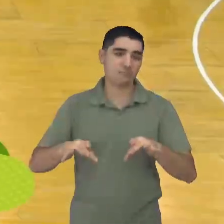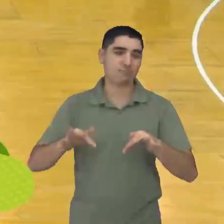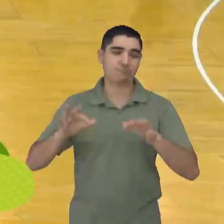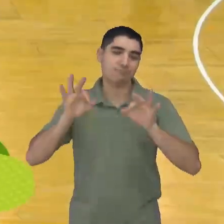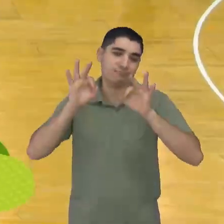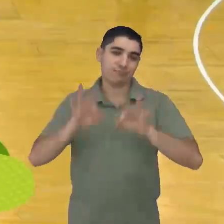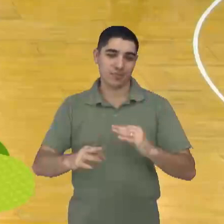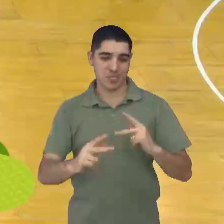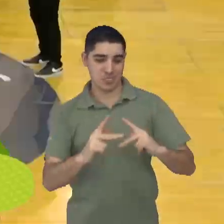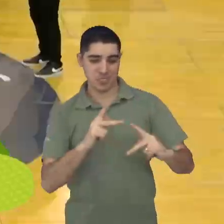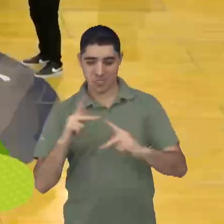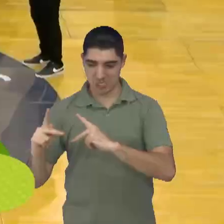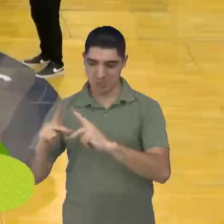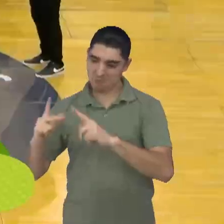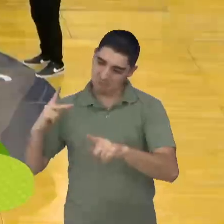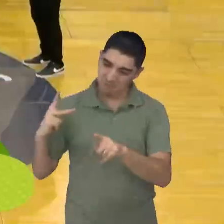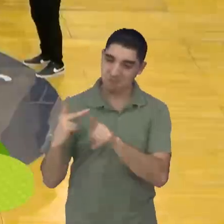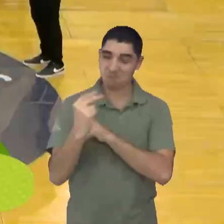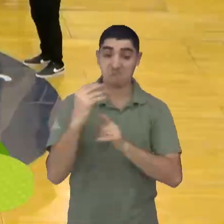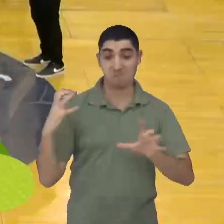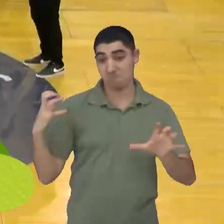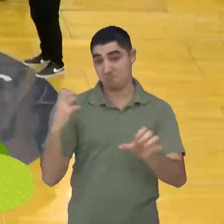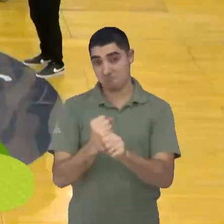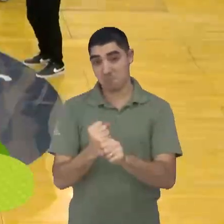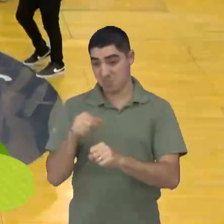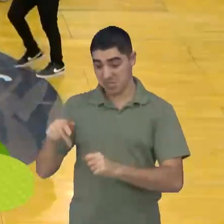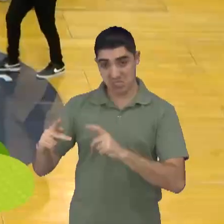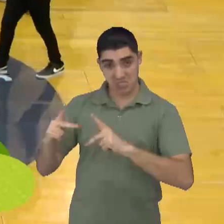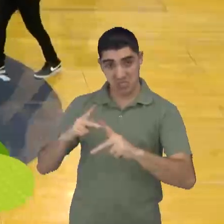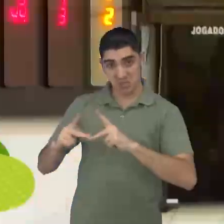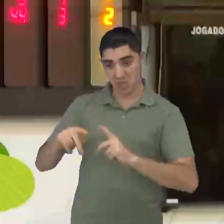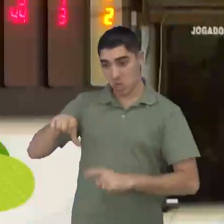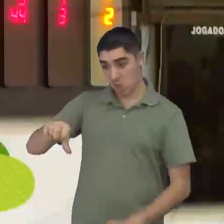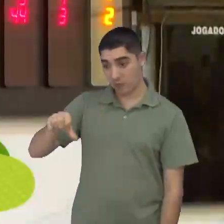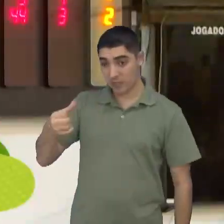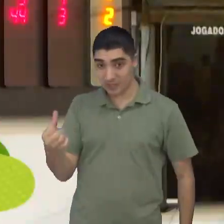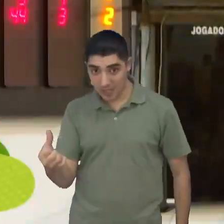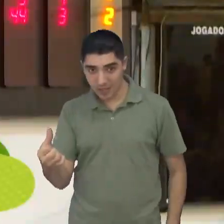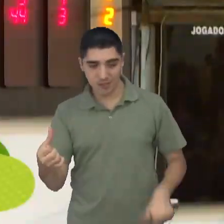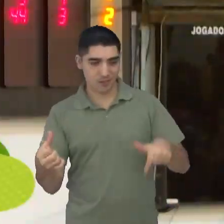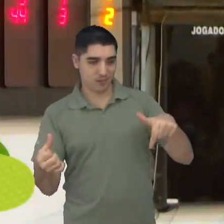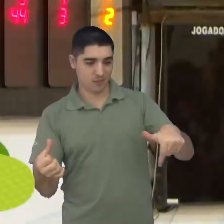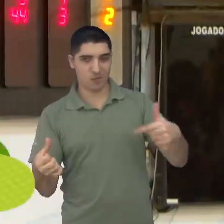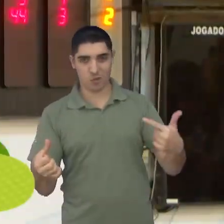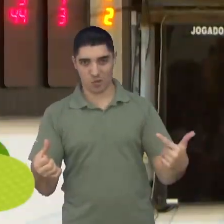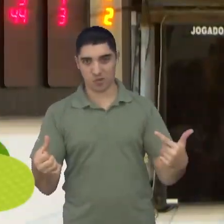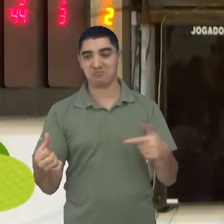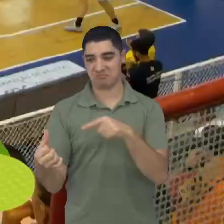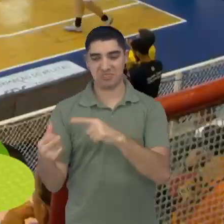para empatar a partida, que terminou com vitória joseense por 96-72.